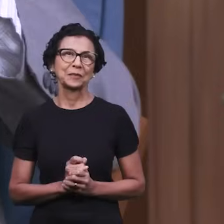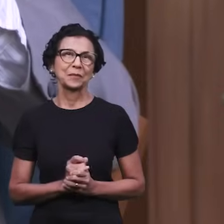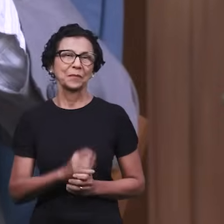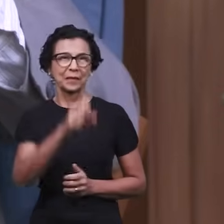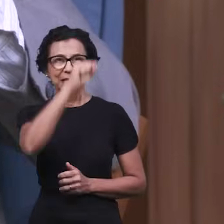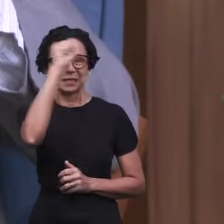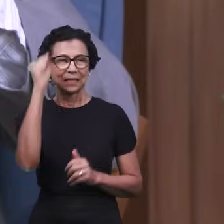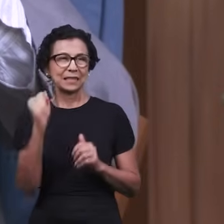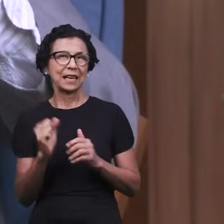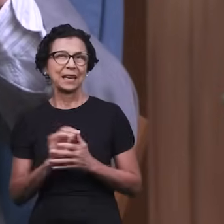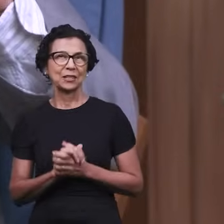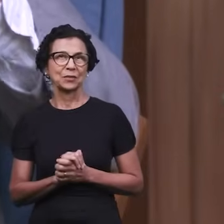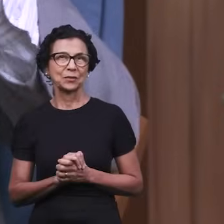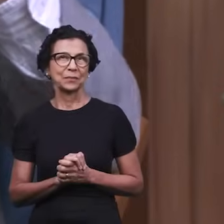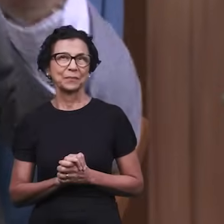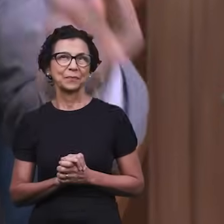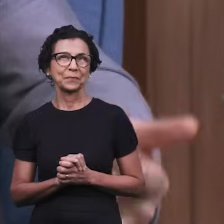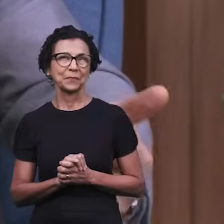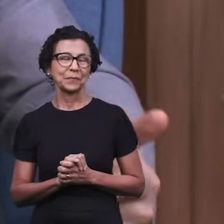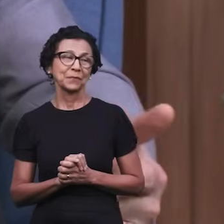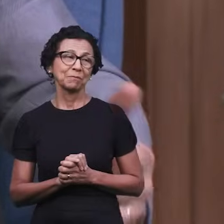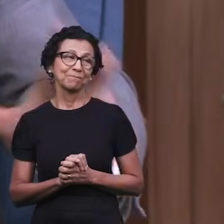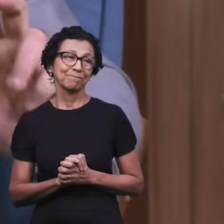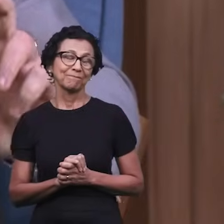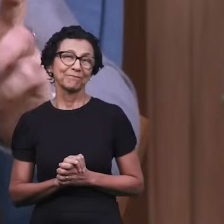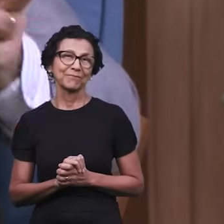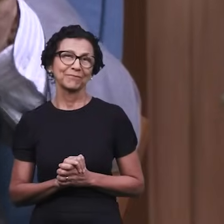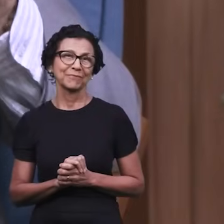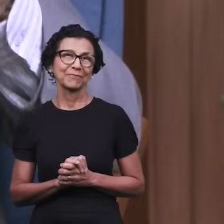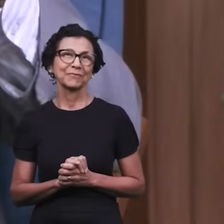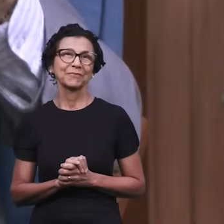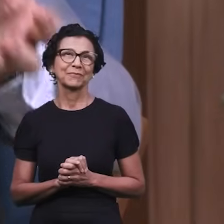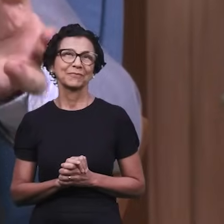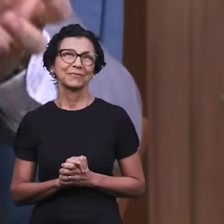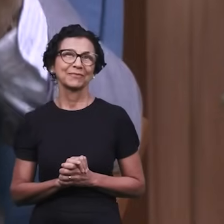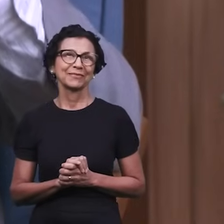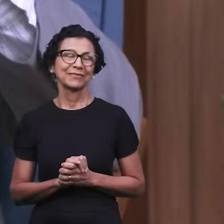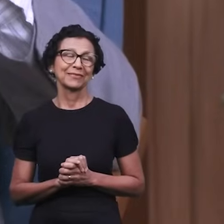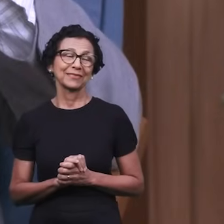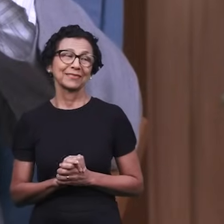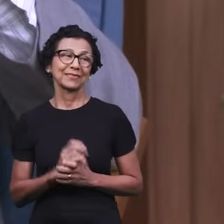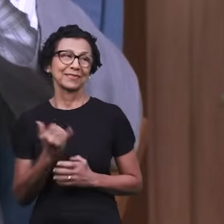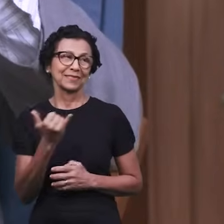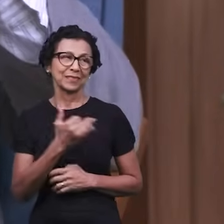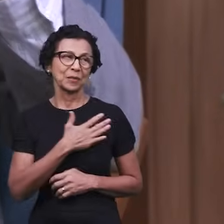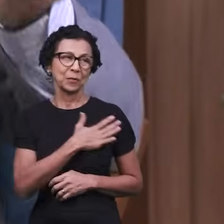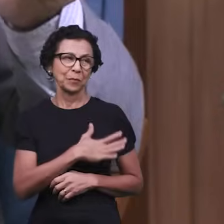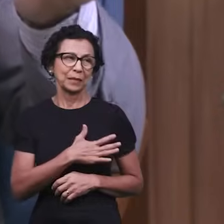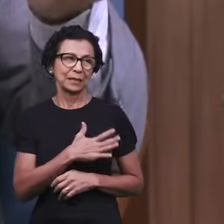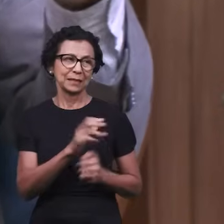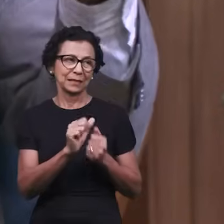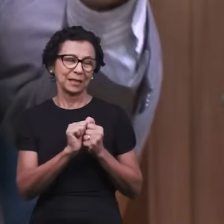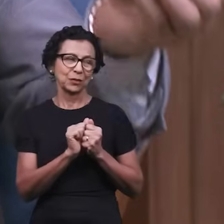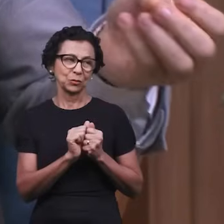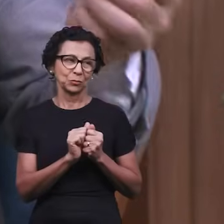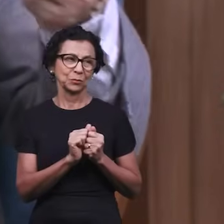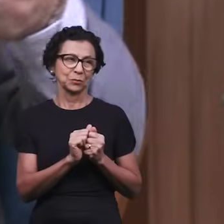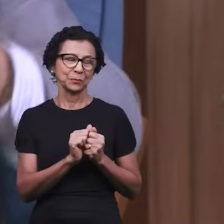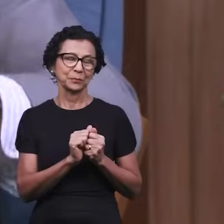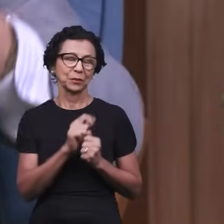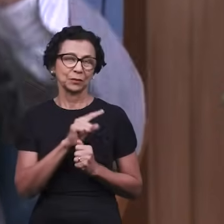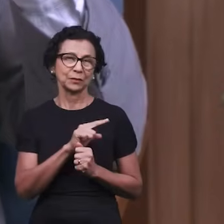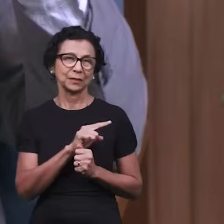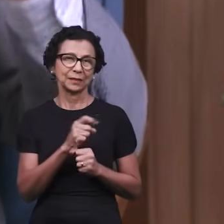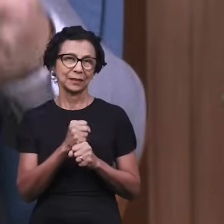Eterno, lembrando que aqueles outros quadros do programa estão sendo montados e se tornando programas independentes,